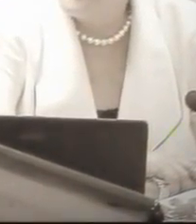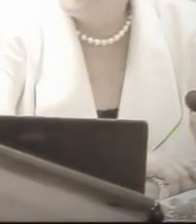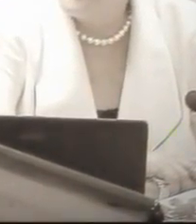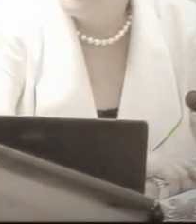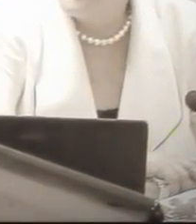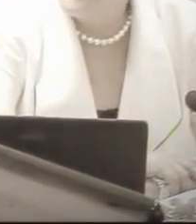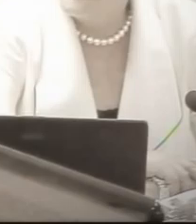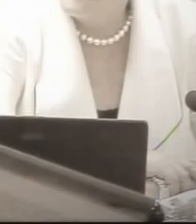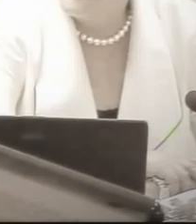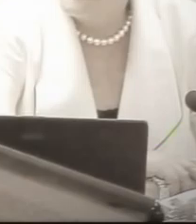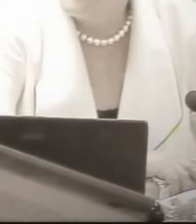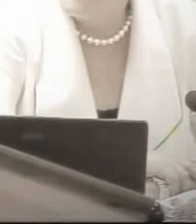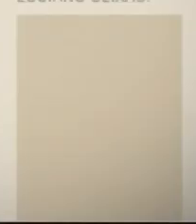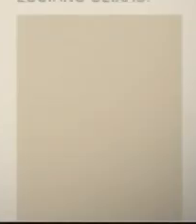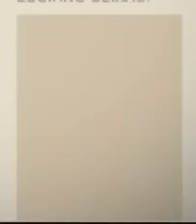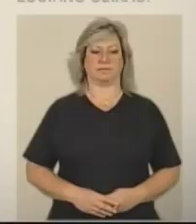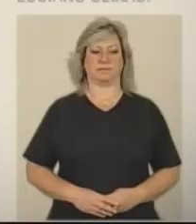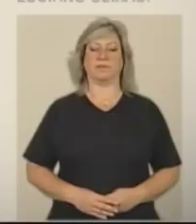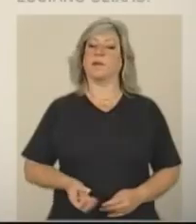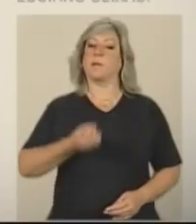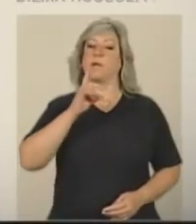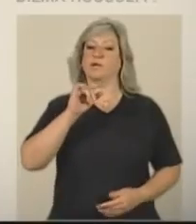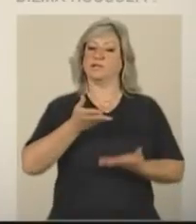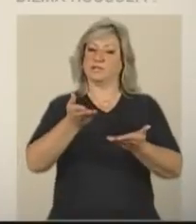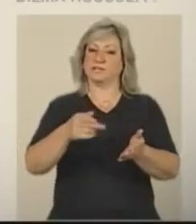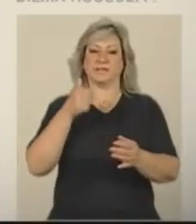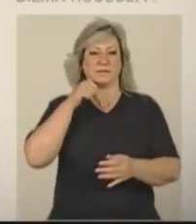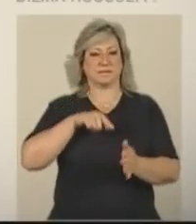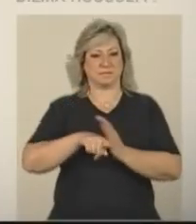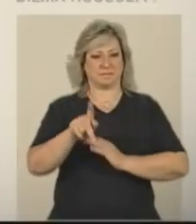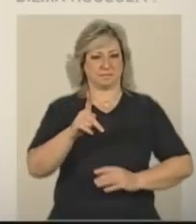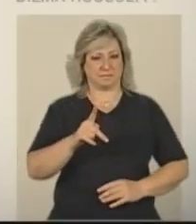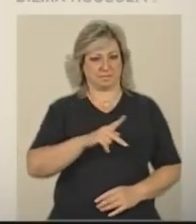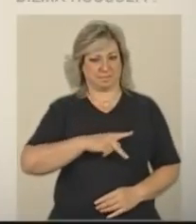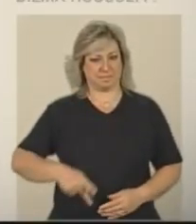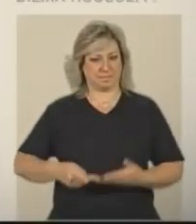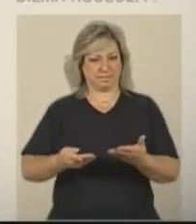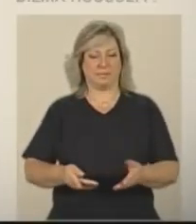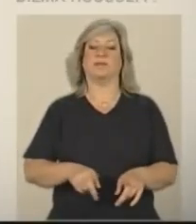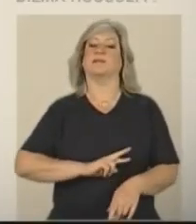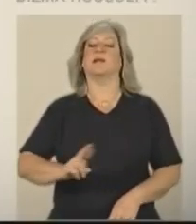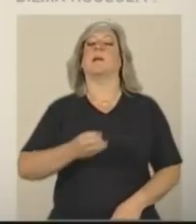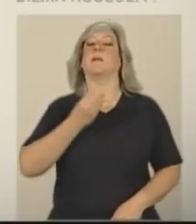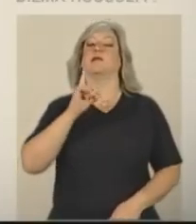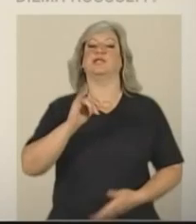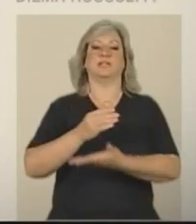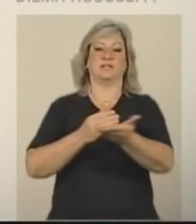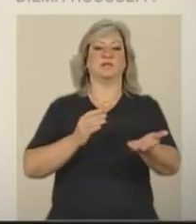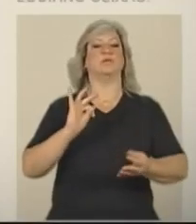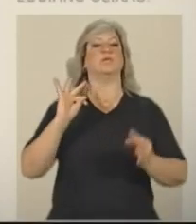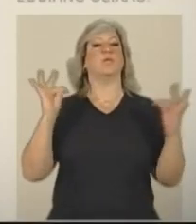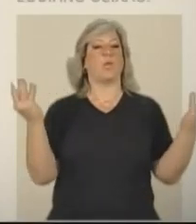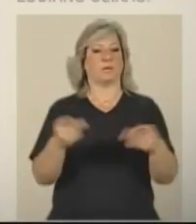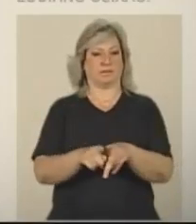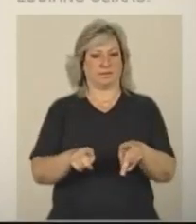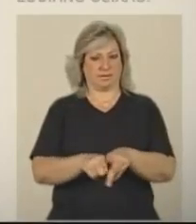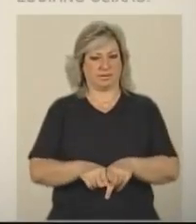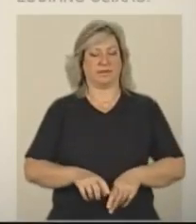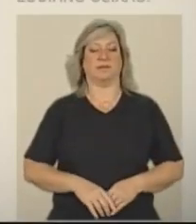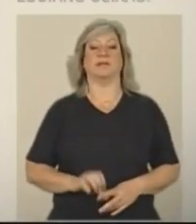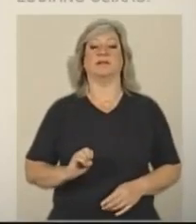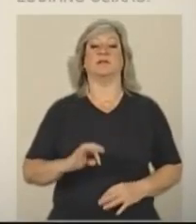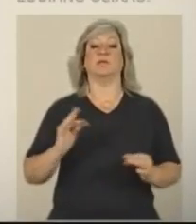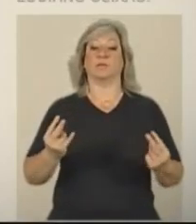Café com a Presidenta. Bom dia, Presidenta. Bom dia, Luciano. Bom dia a todos que nos acompanham hoje. Presidenta, na área